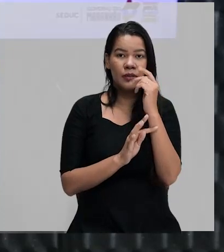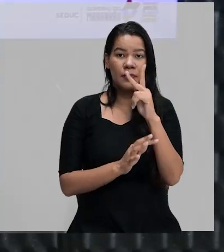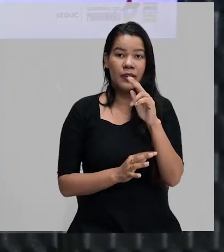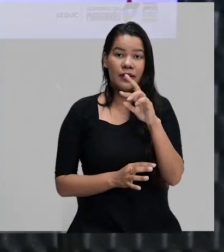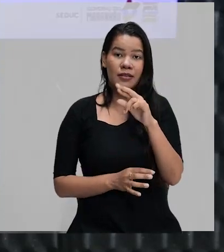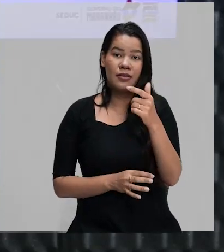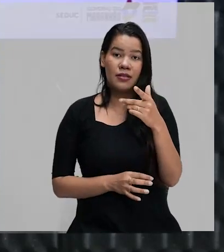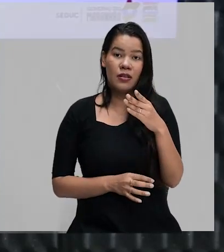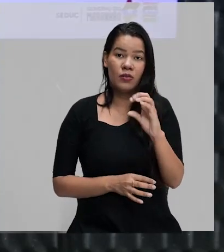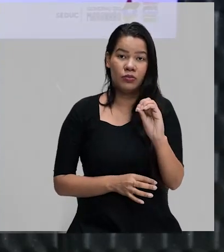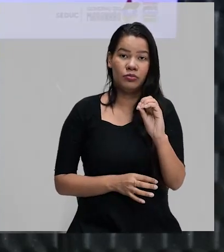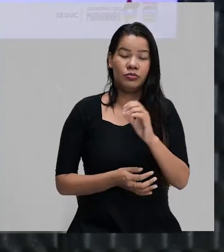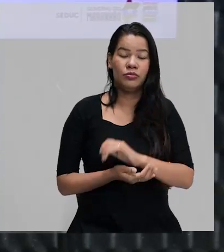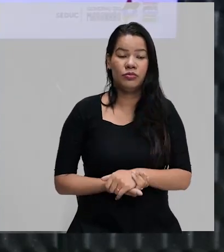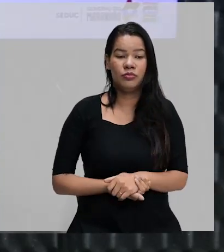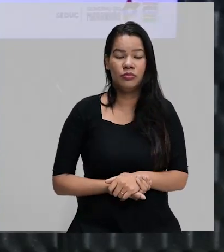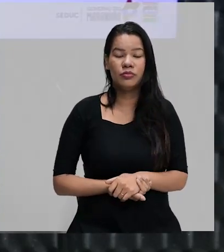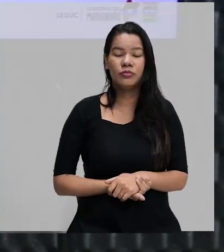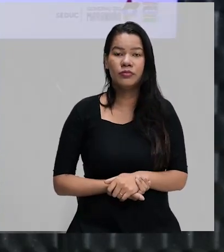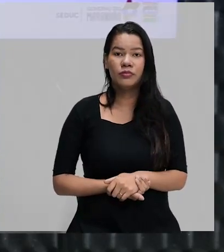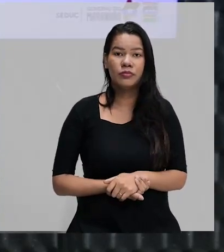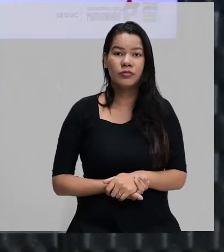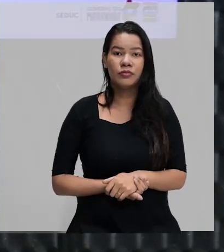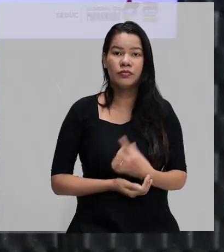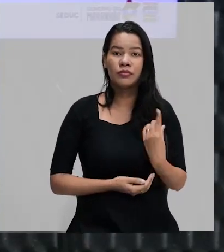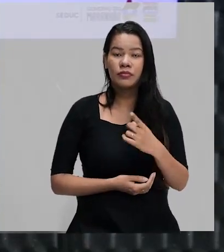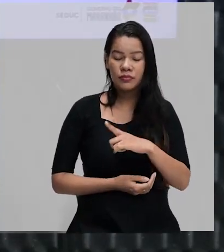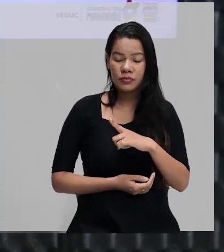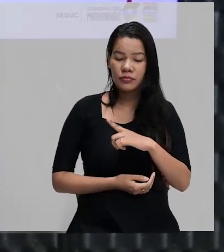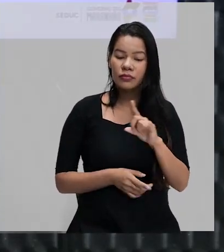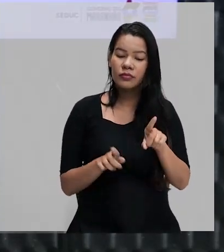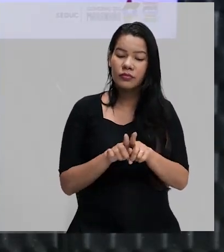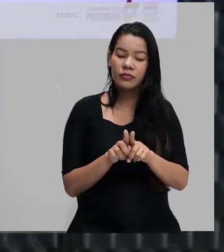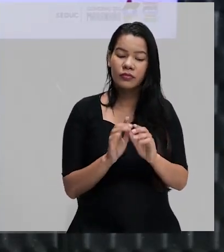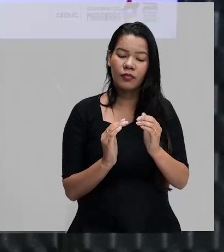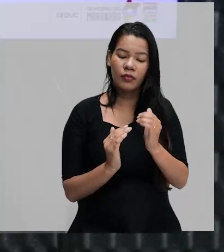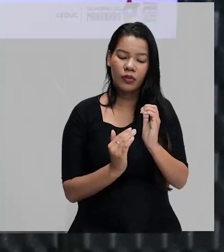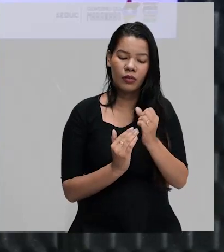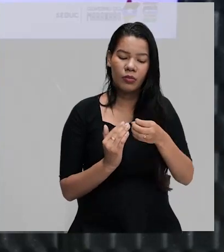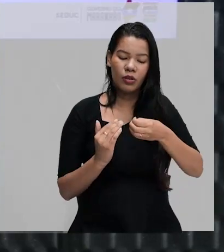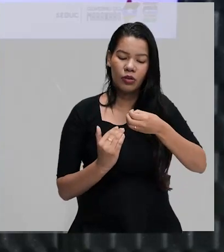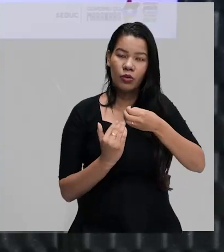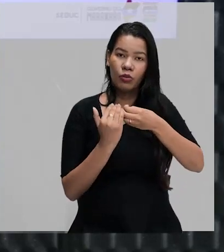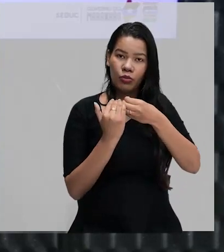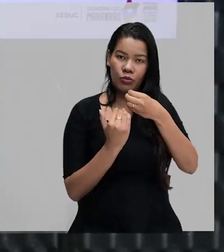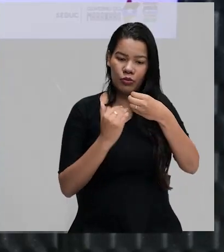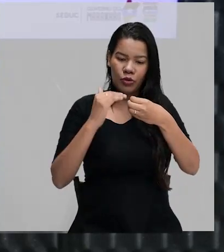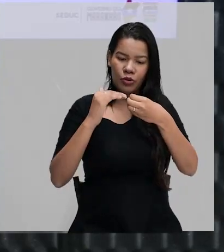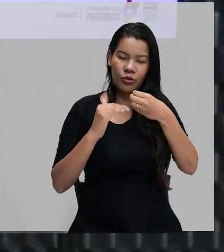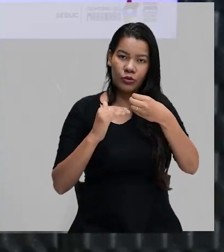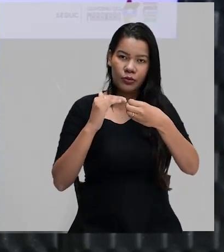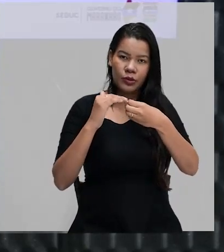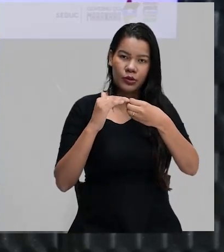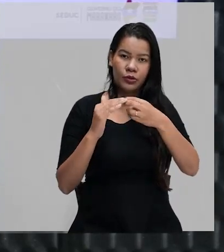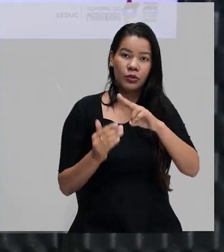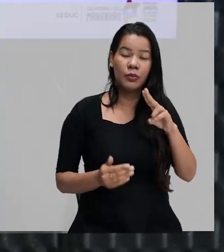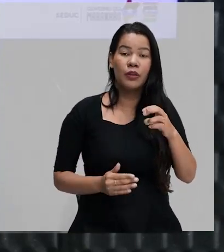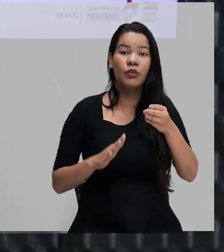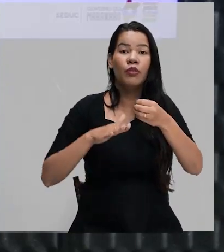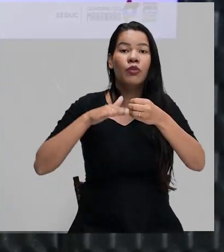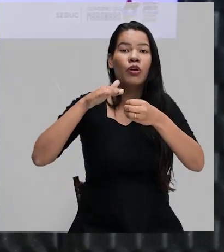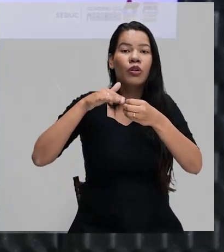Celsius, pressão de 1 atm, nós vamos ter um volume denominado de volume molar, que